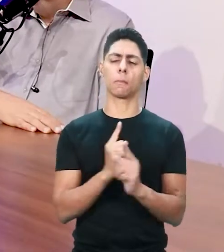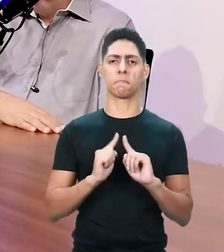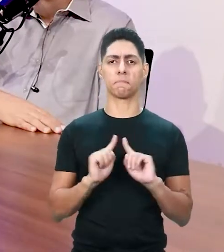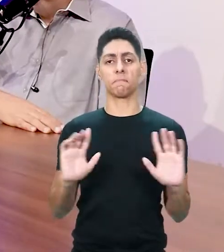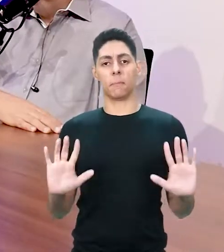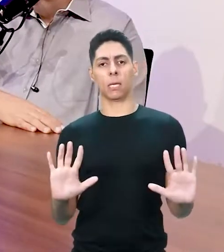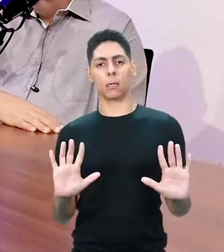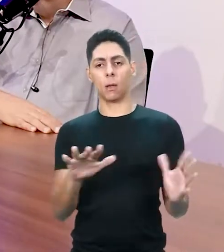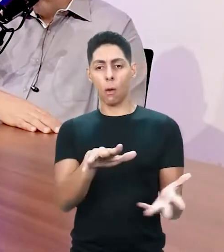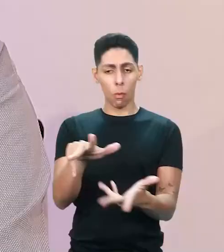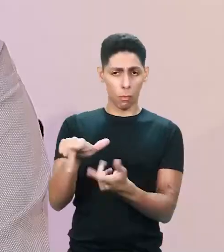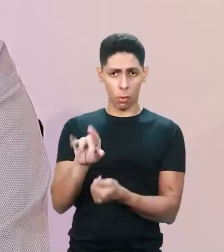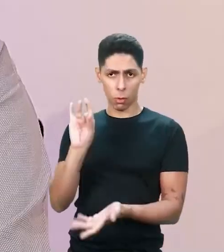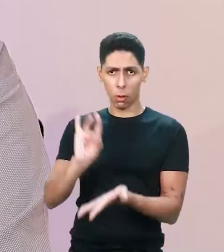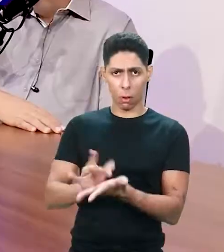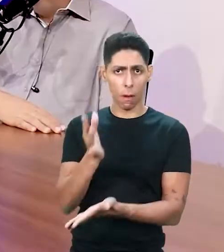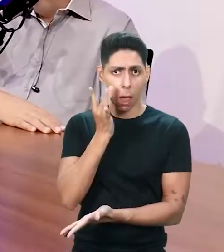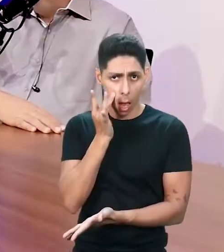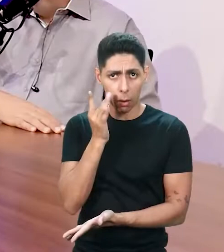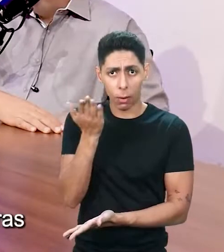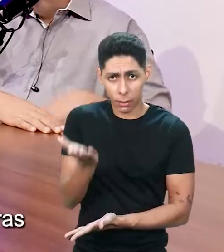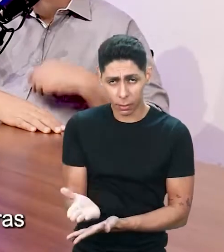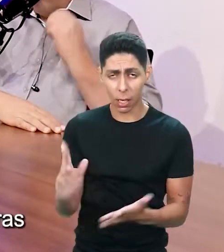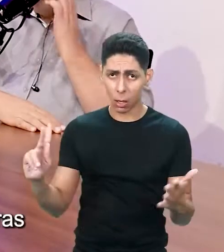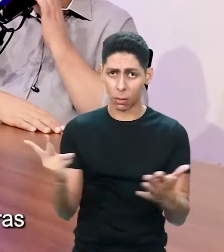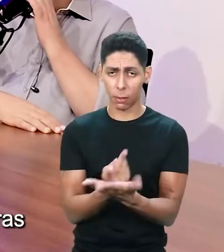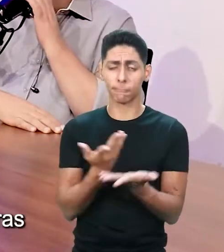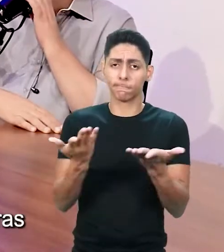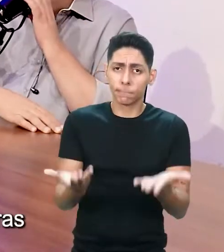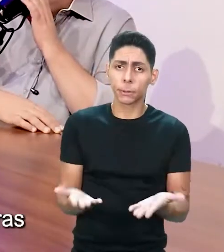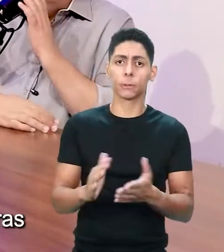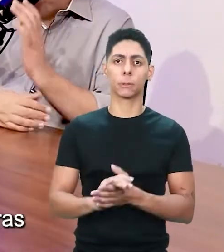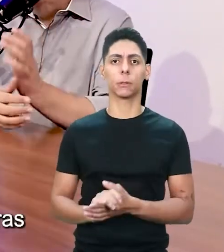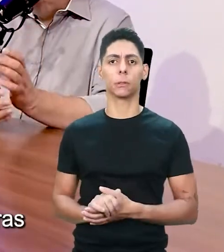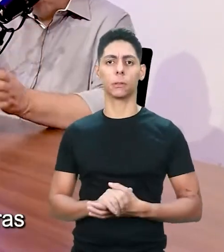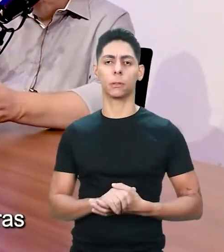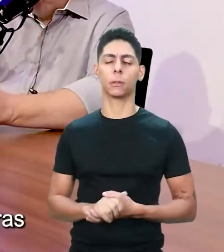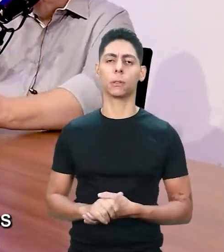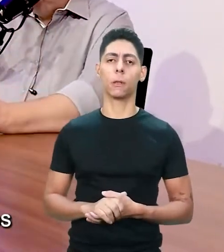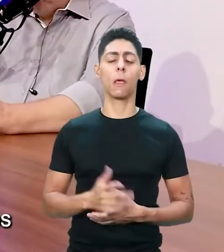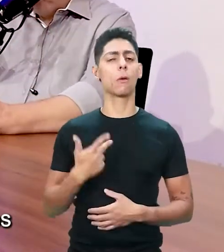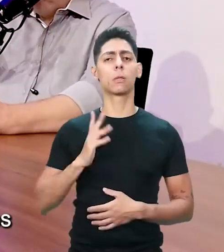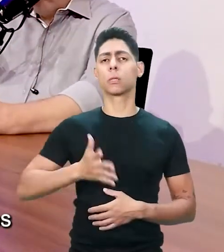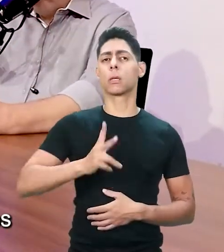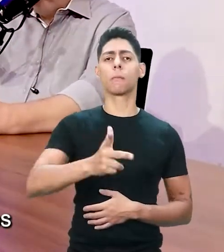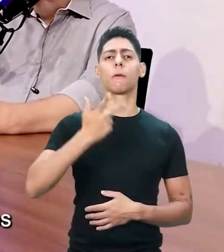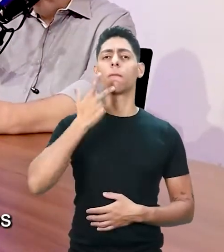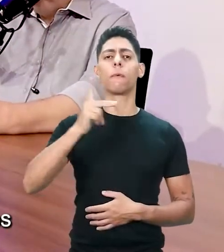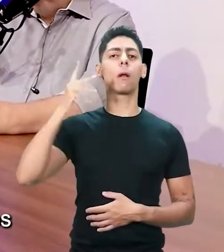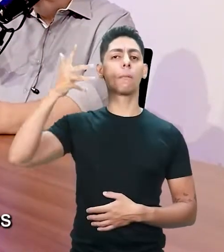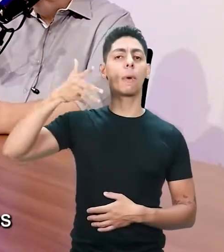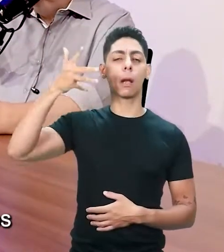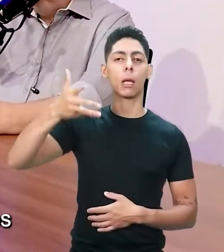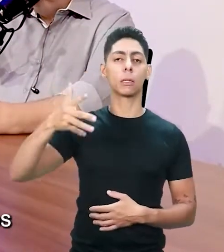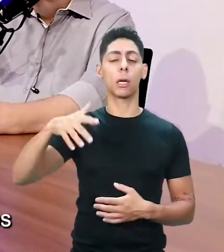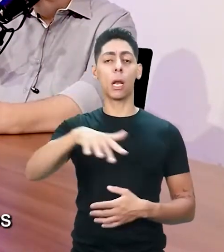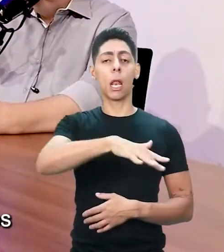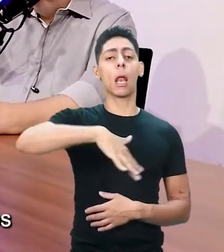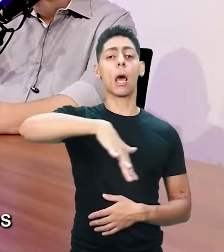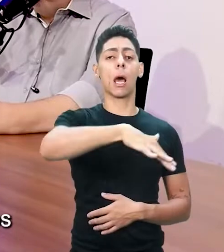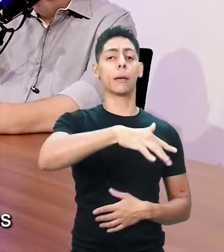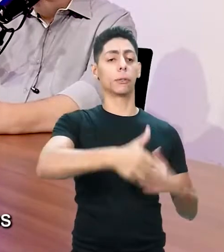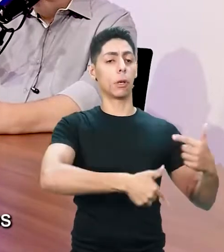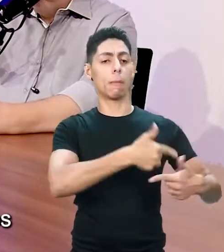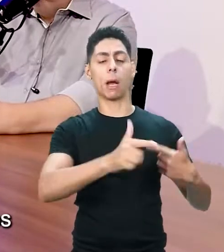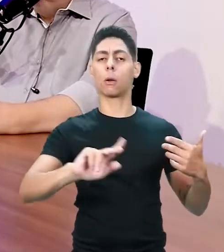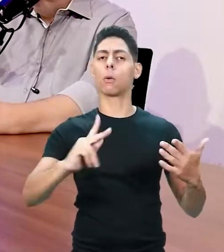o mundo real não é assim? Sim. No mundo do trabalho, é como eu costumo dizer nas minhas palestras, no mundo do trabalho nós não vamos enfrentar o